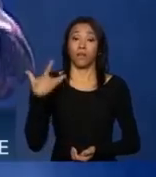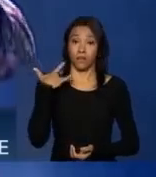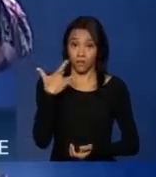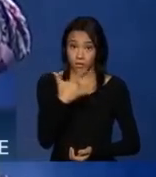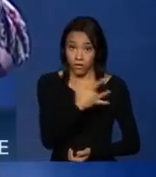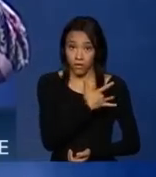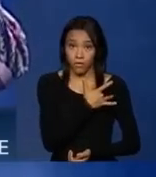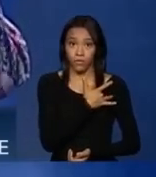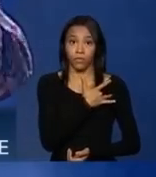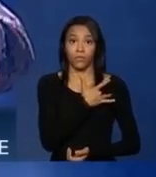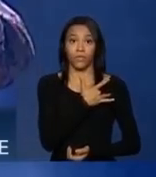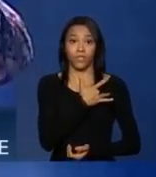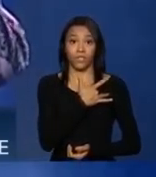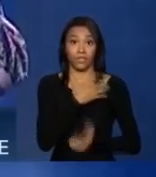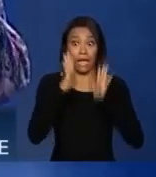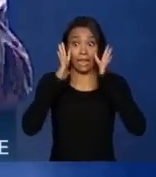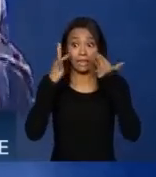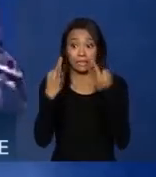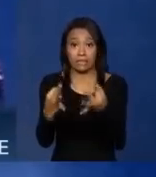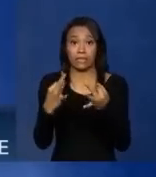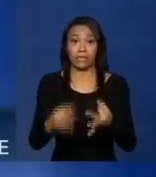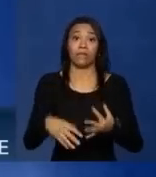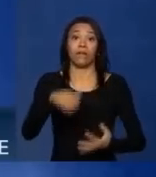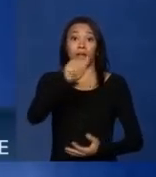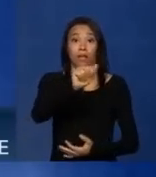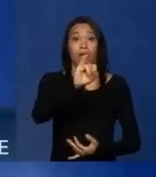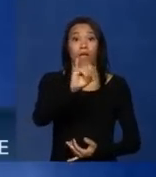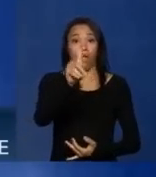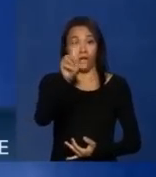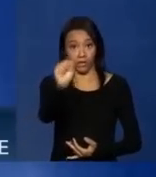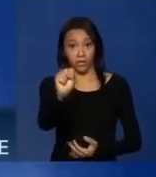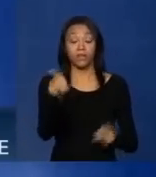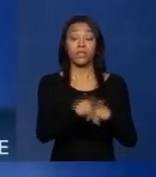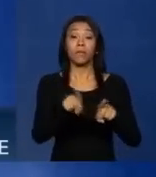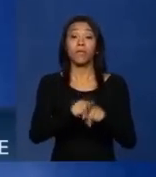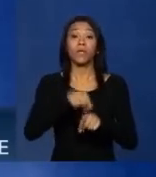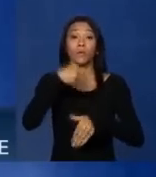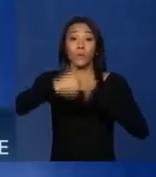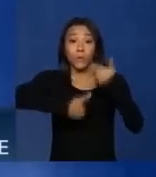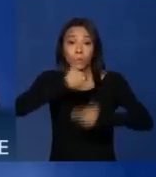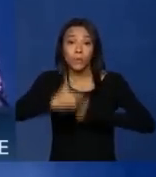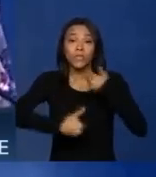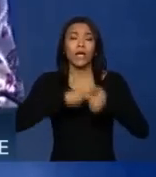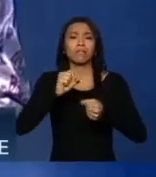a saúde dando prioridade à AIDS e ao tratamento também da hanseníase.